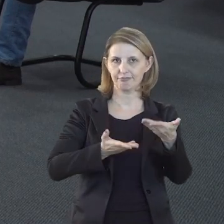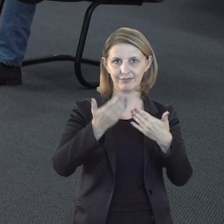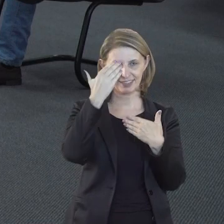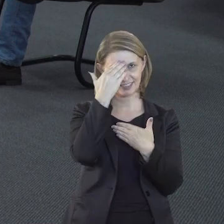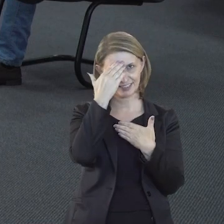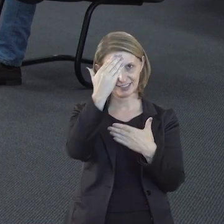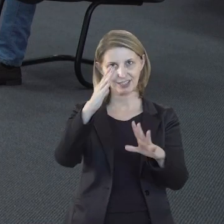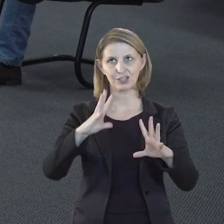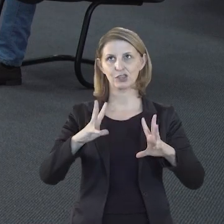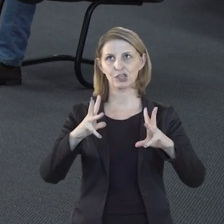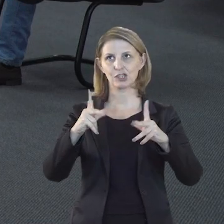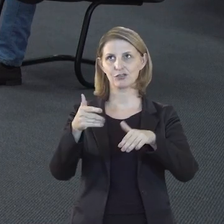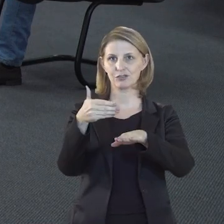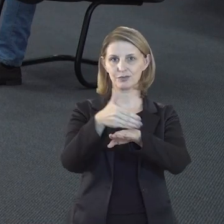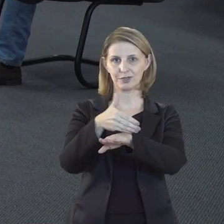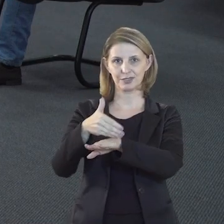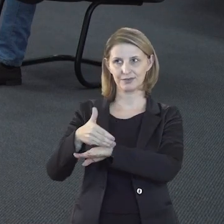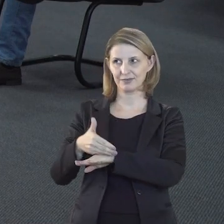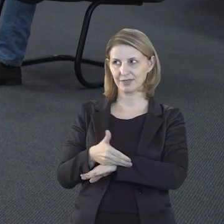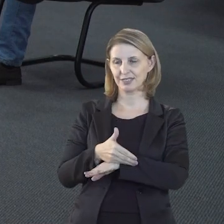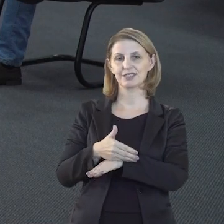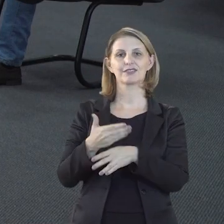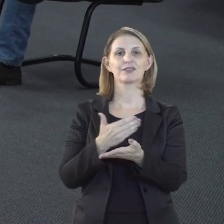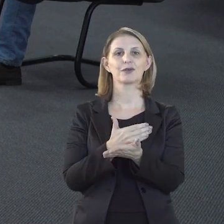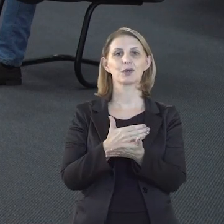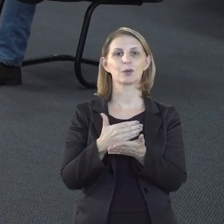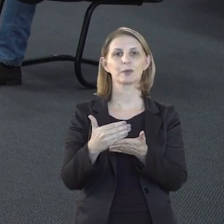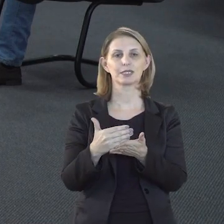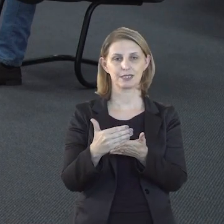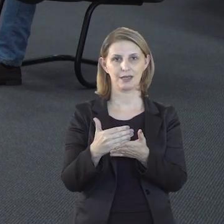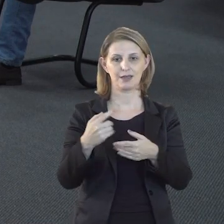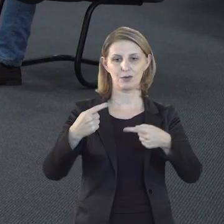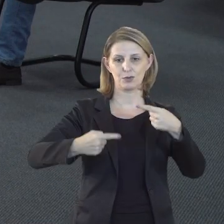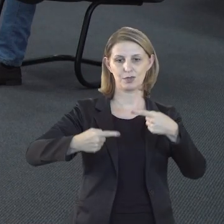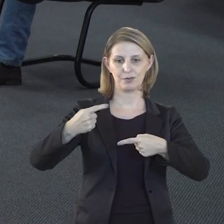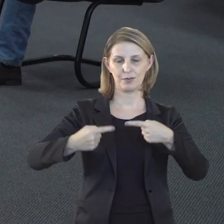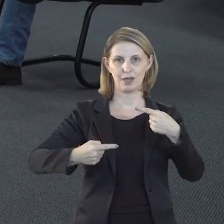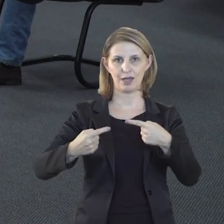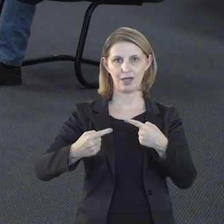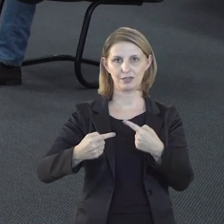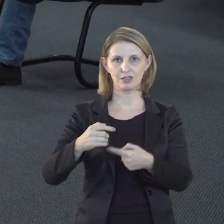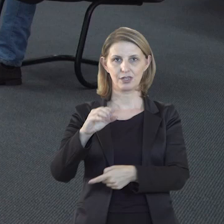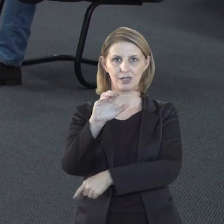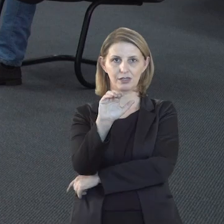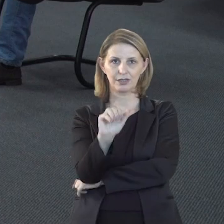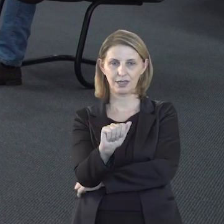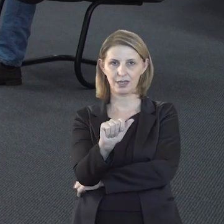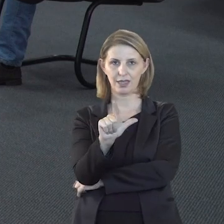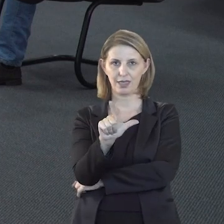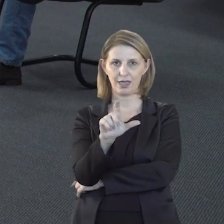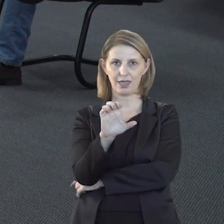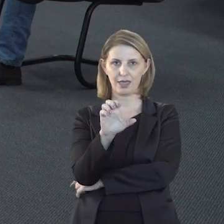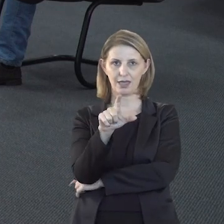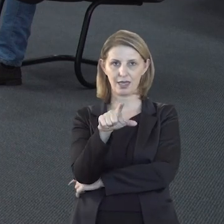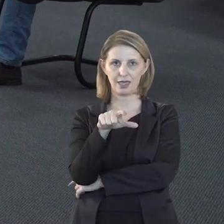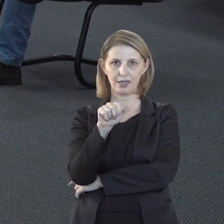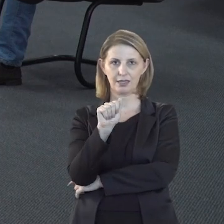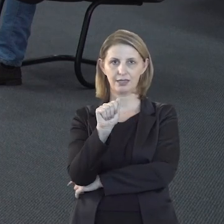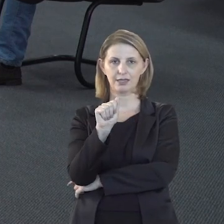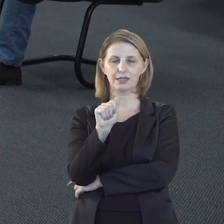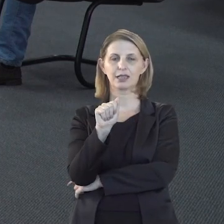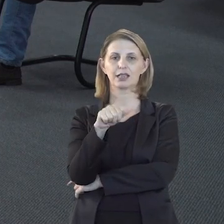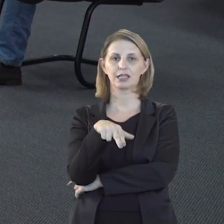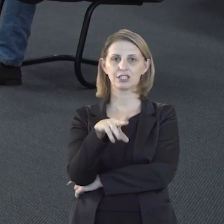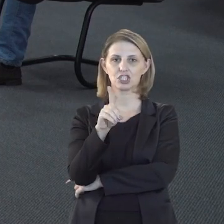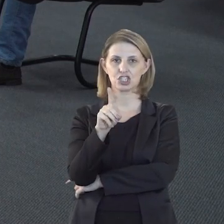de conversa, agradecendo a todos os participantes aqui, nós vamos iniciar esse debate, essa conversa com o Alexandre, que é